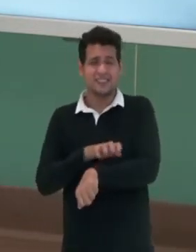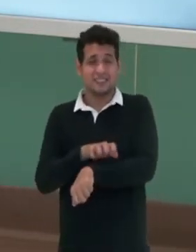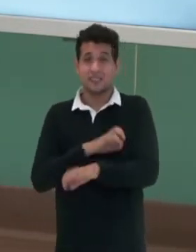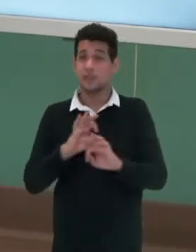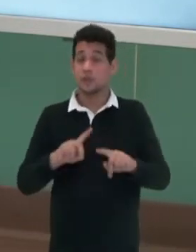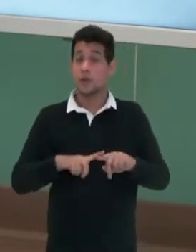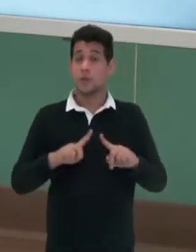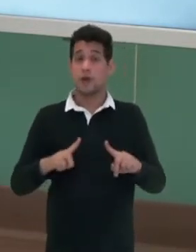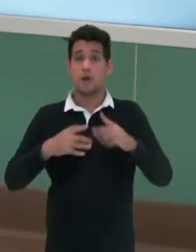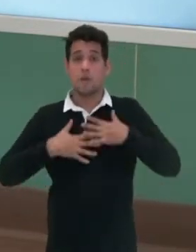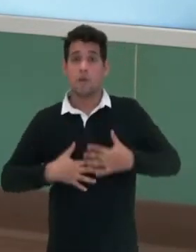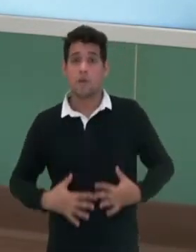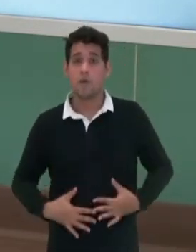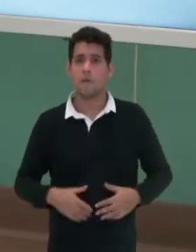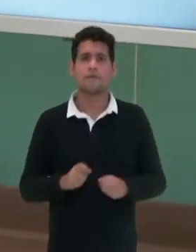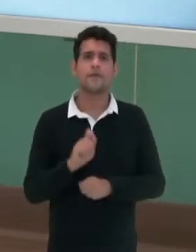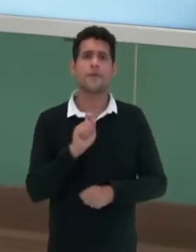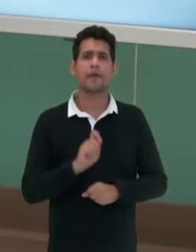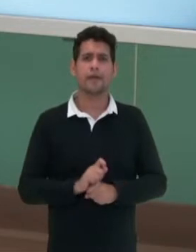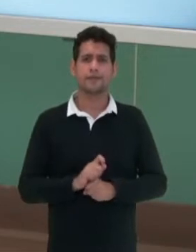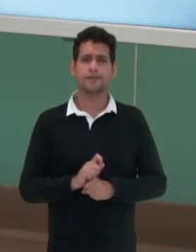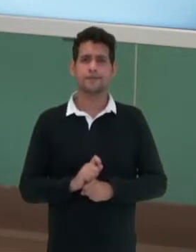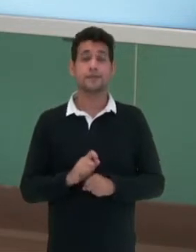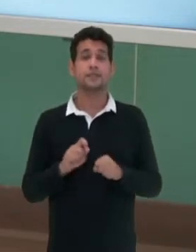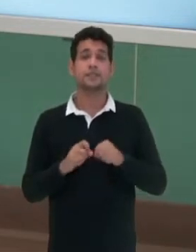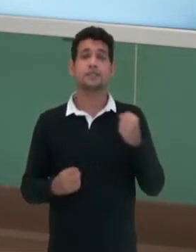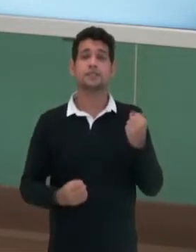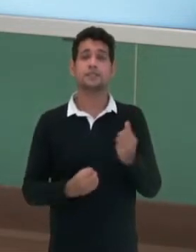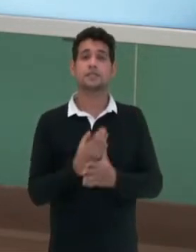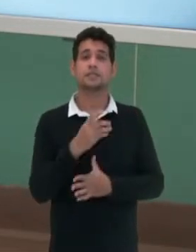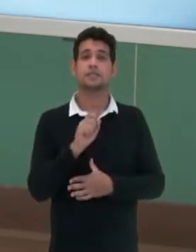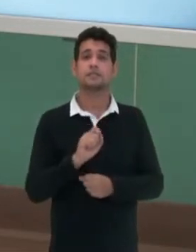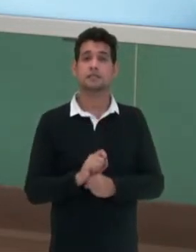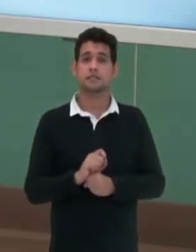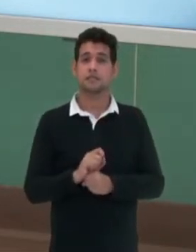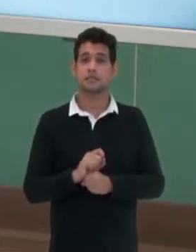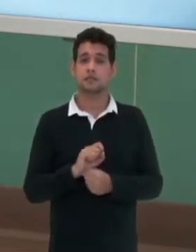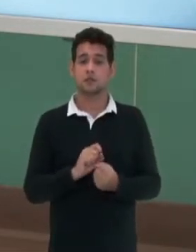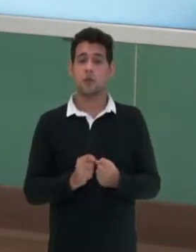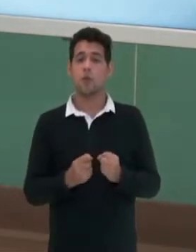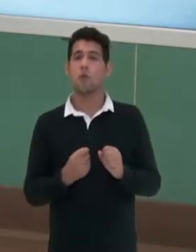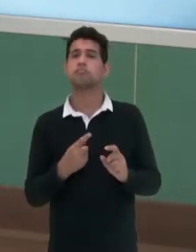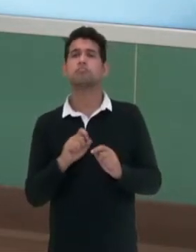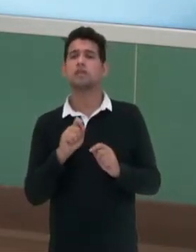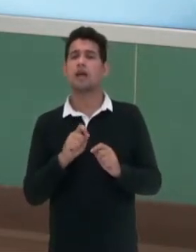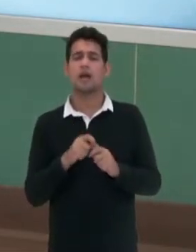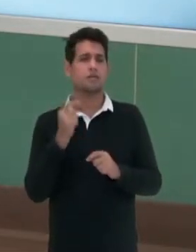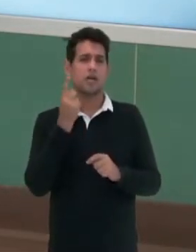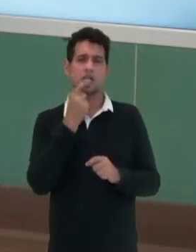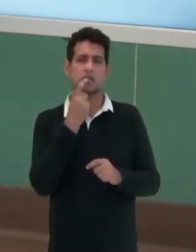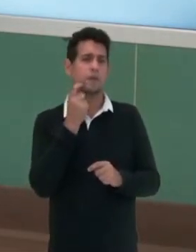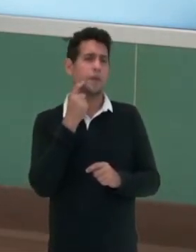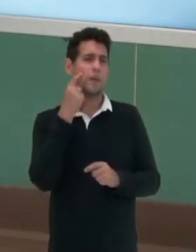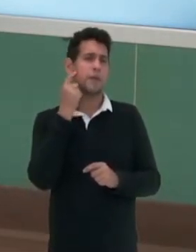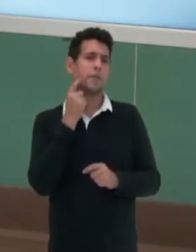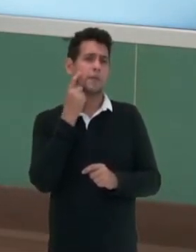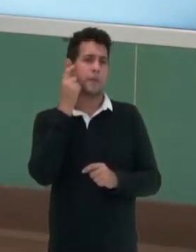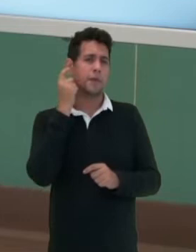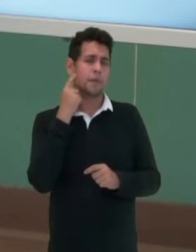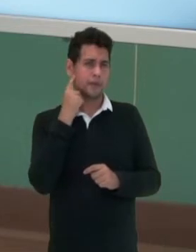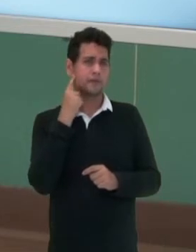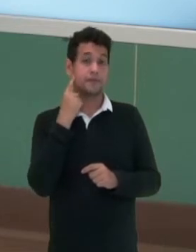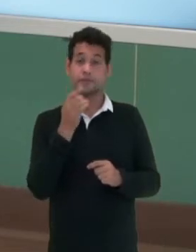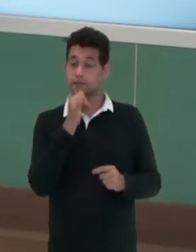o meu corpo, ele produziu um anticorpo contra a catapora. Quando os meus filhos pegaram